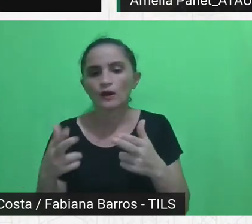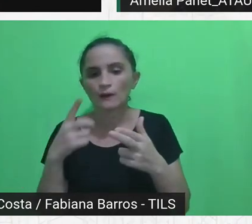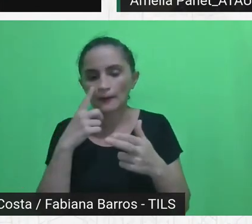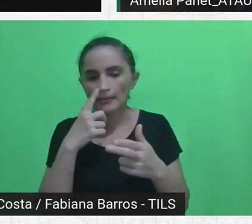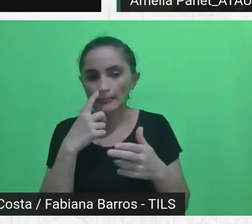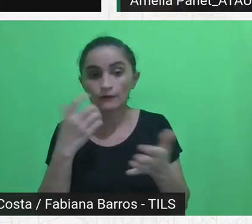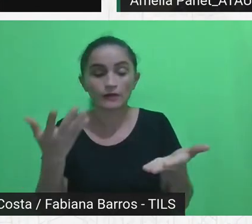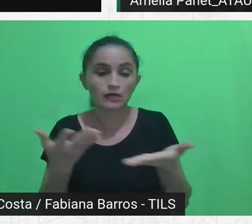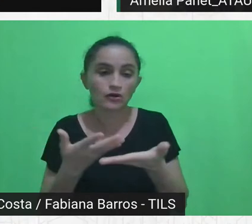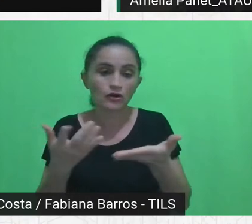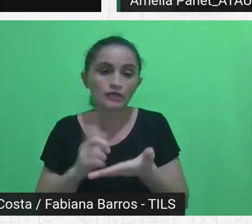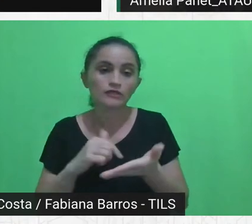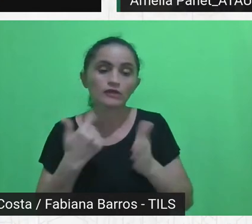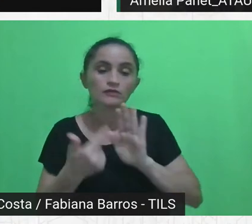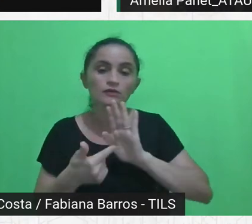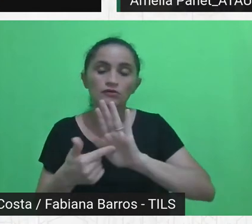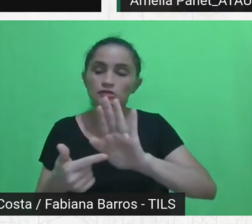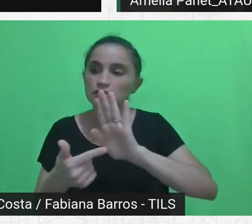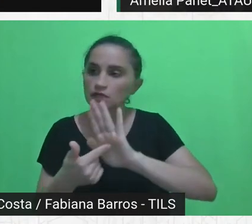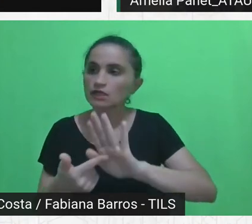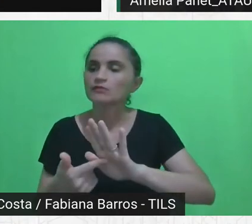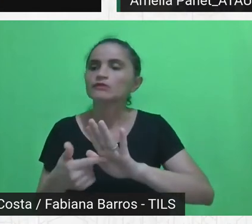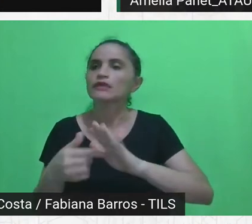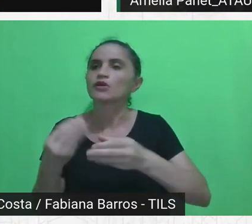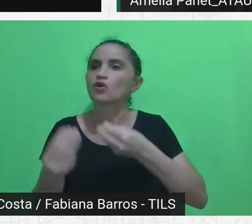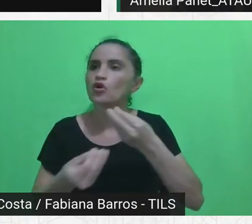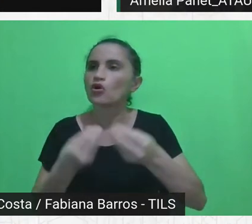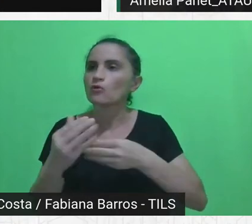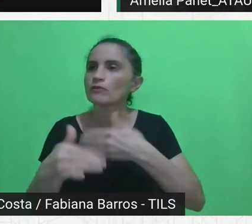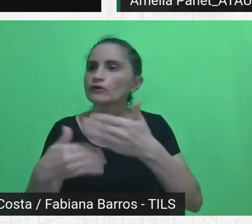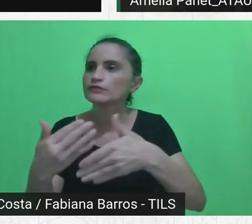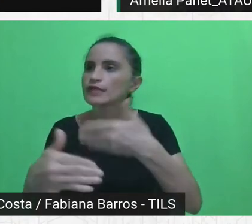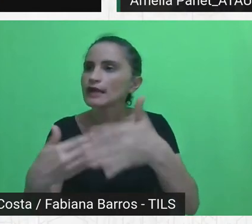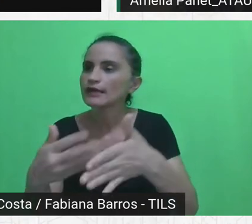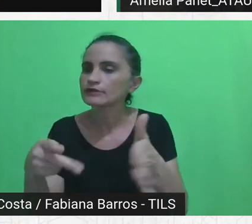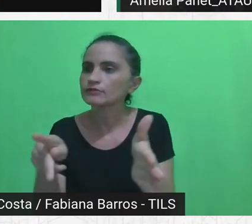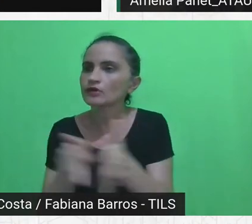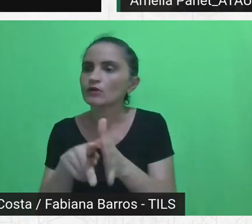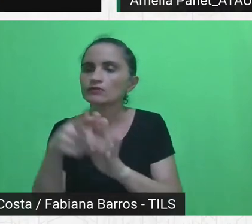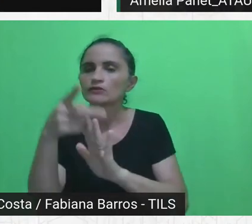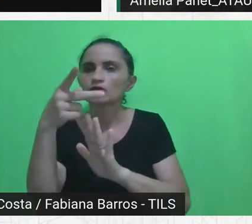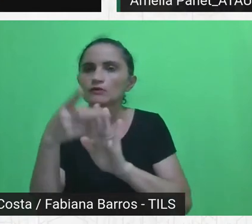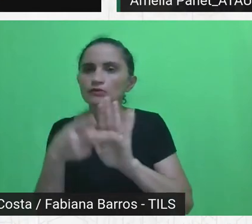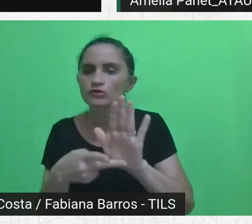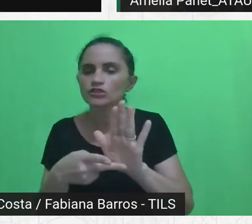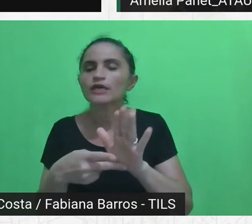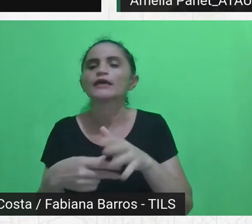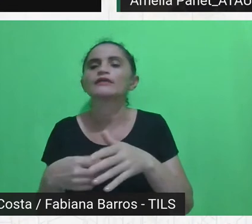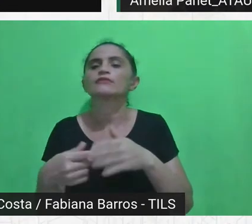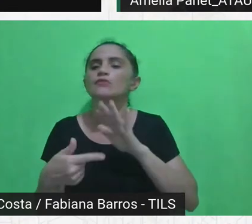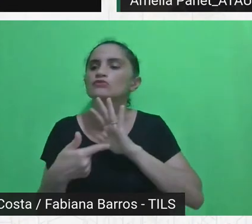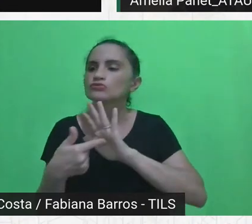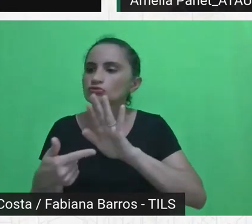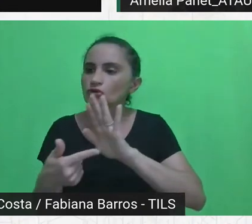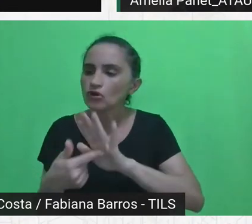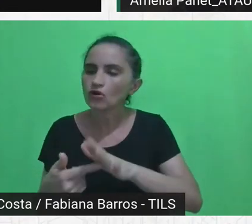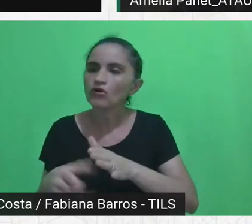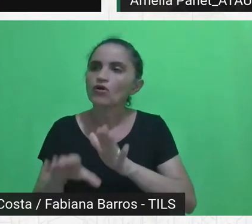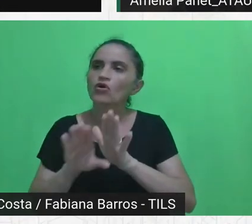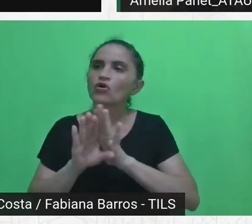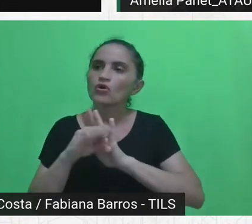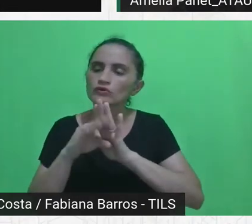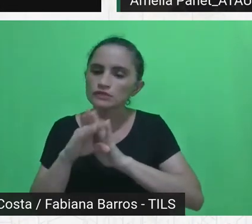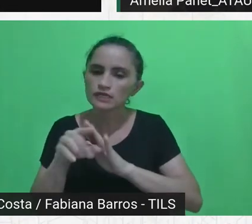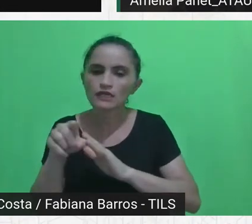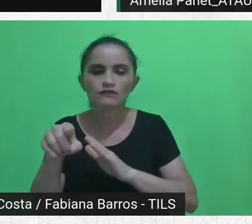foi difícil, aqui nós conquistamos, então, você falou dos conceitos fundamentais que regem, retomou os conceitos, com toda a linha do